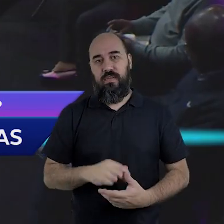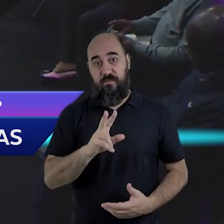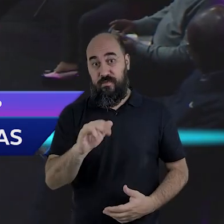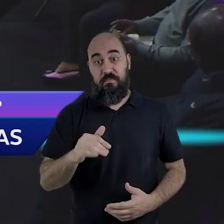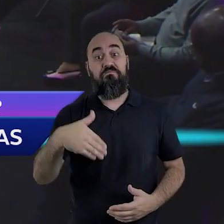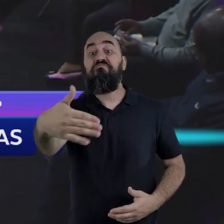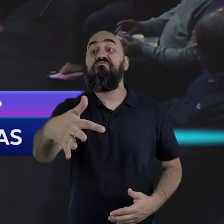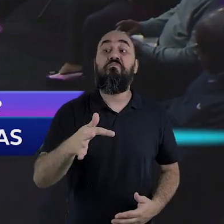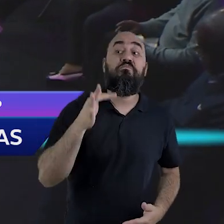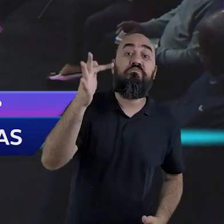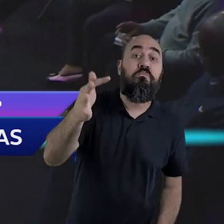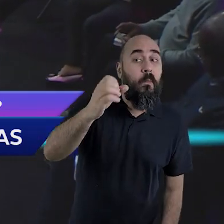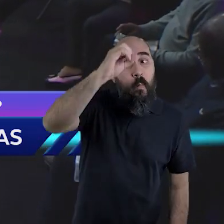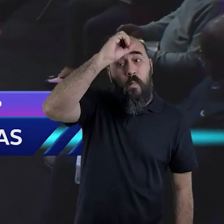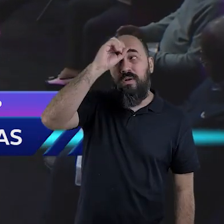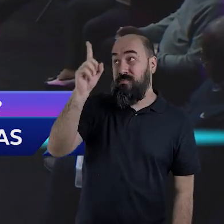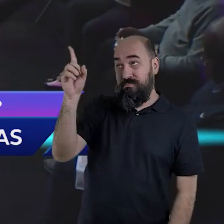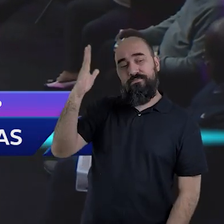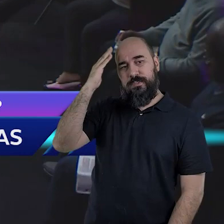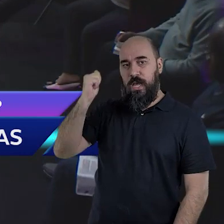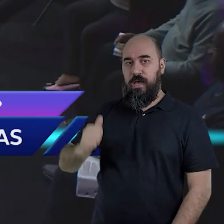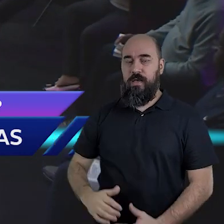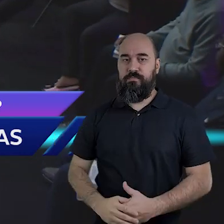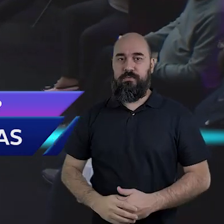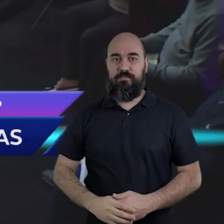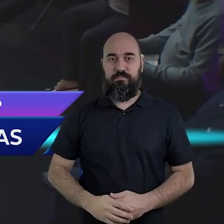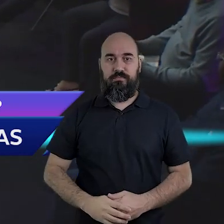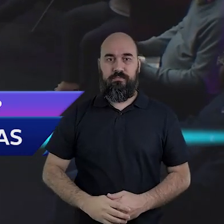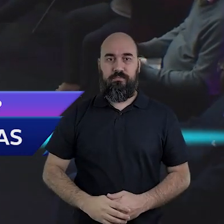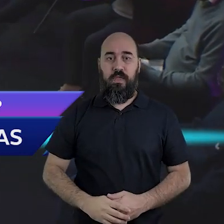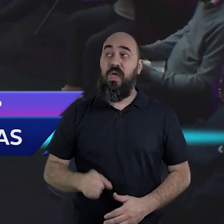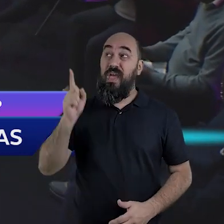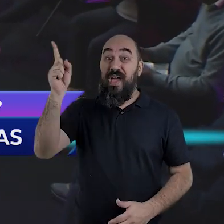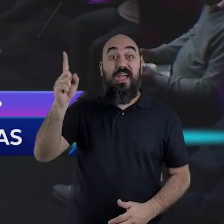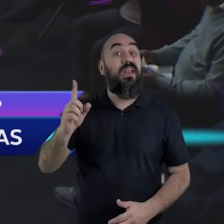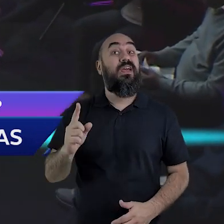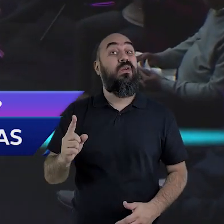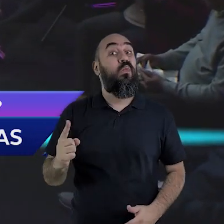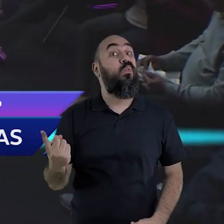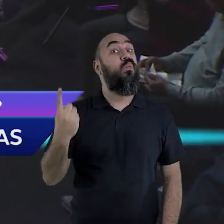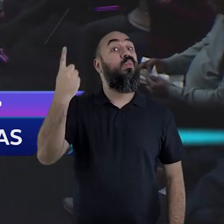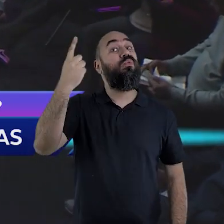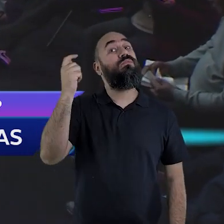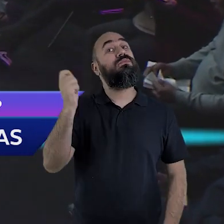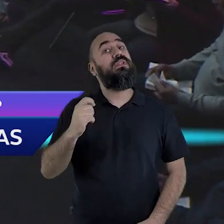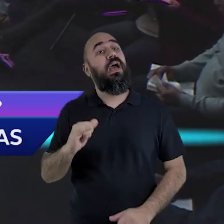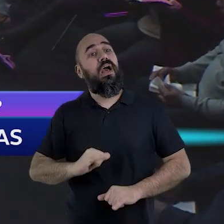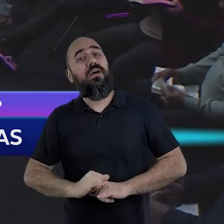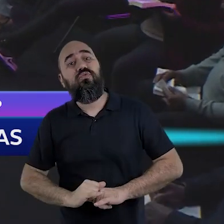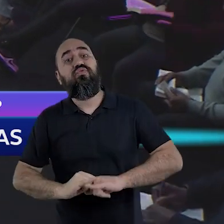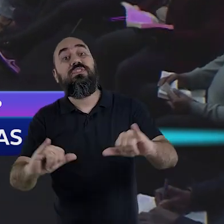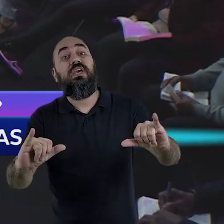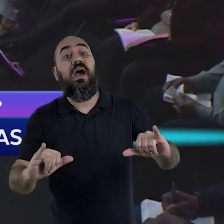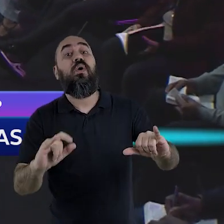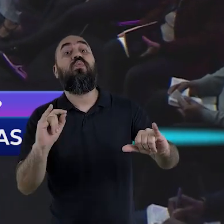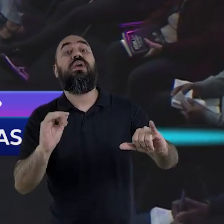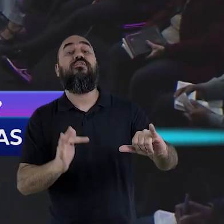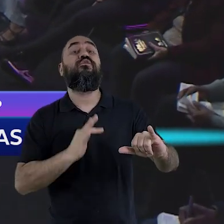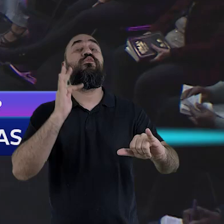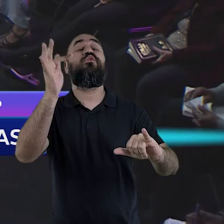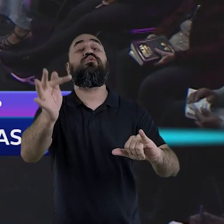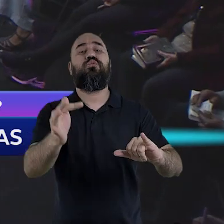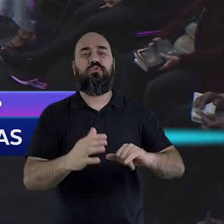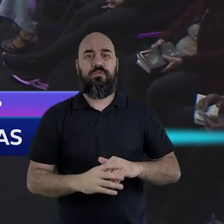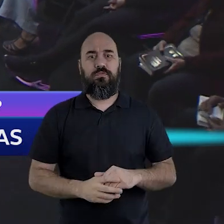Deus é o único ser que pode anunciar o futuro. Ninguém mais pode.